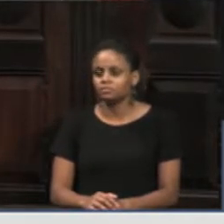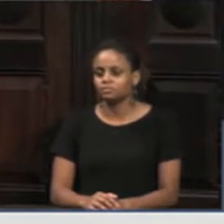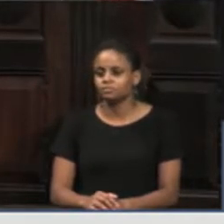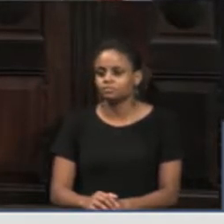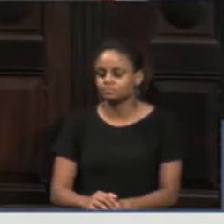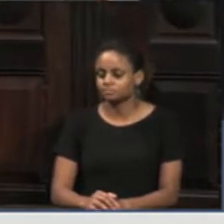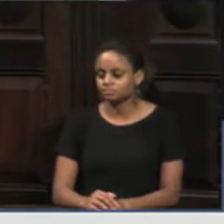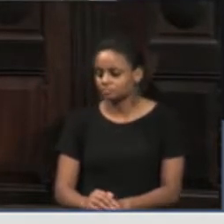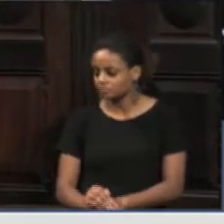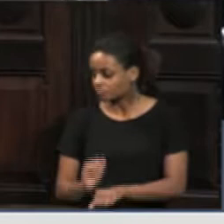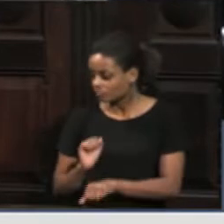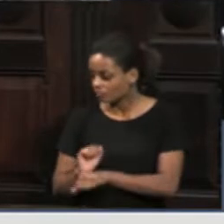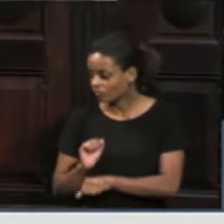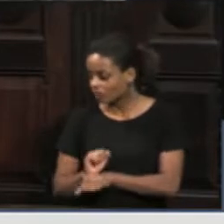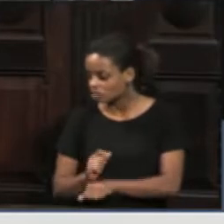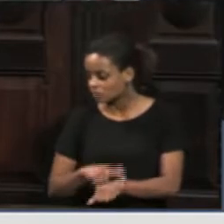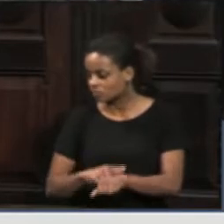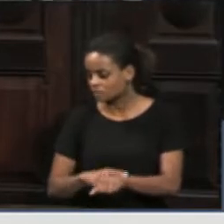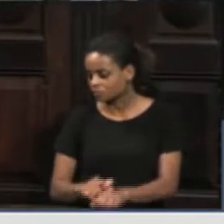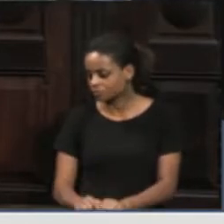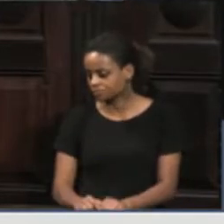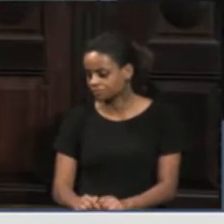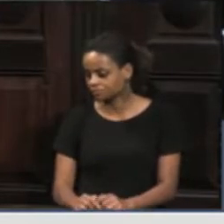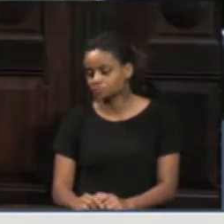Já, Renan, vou dar um parecer aqui.